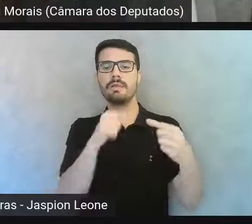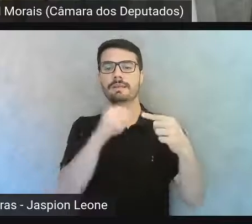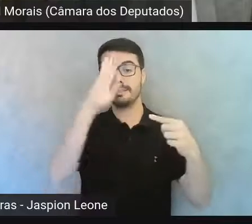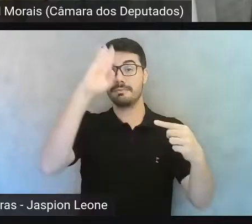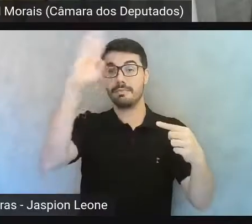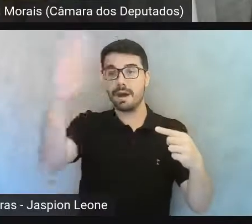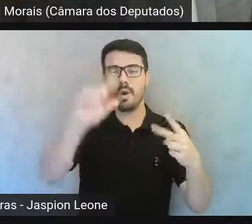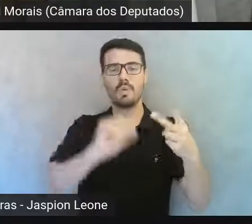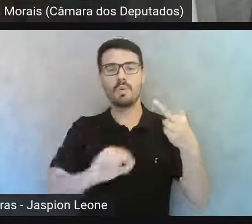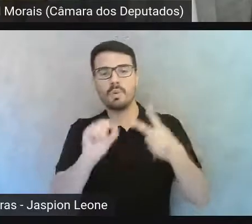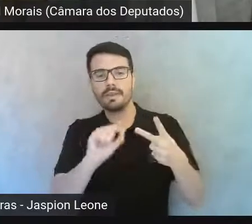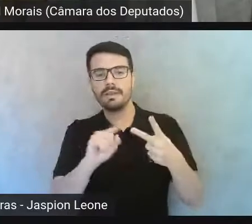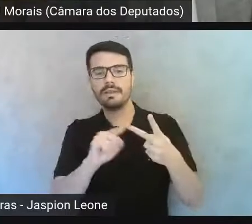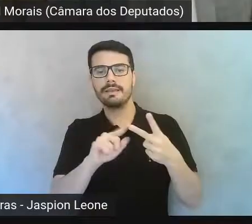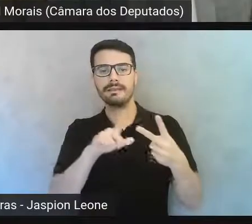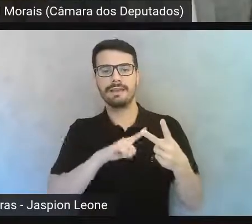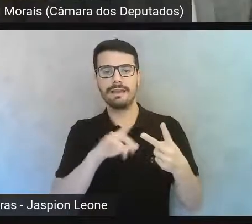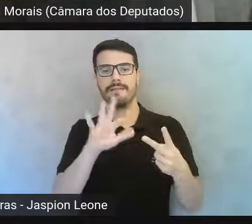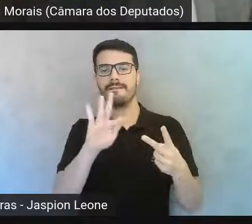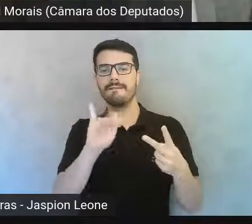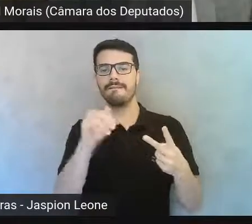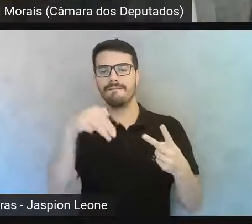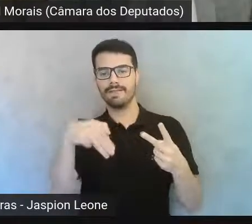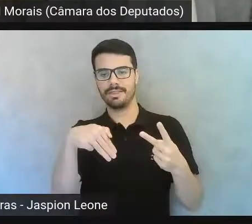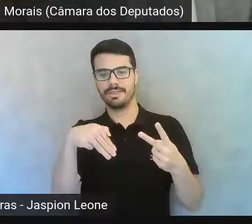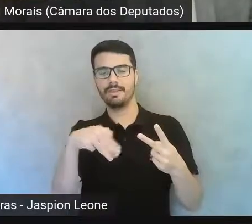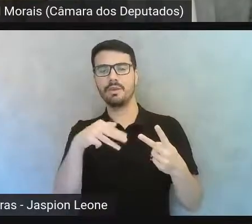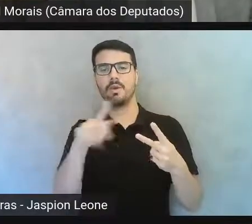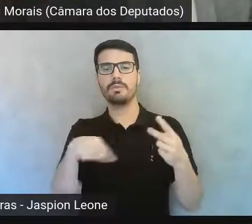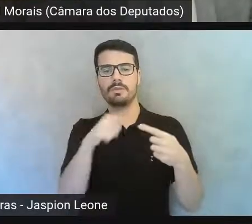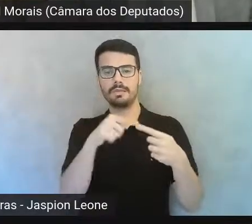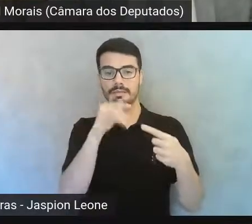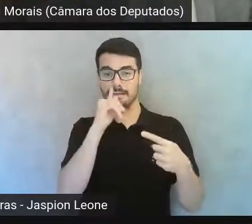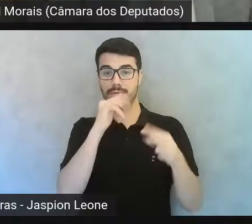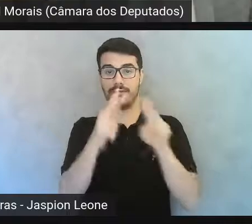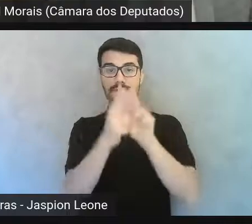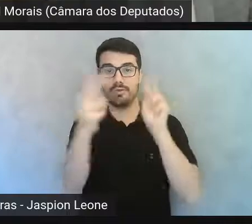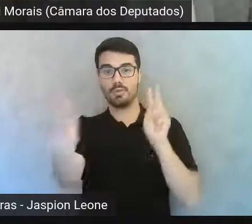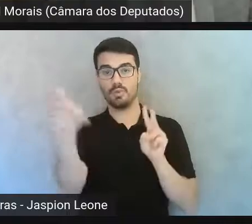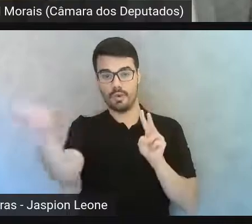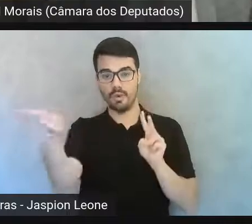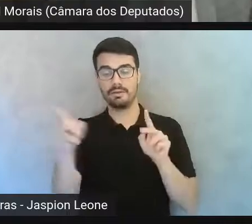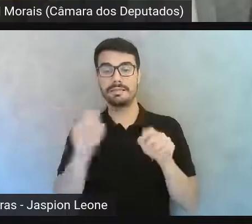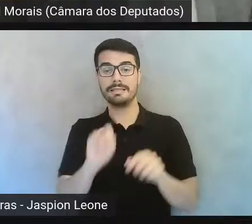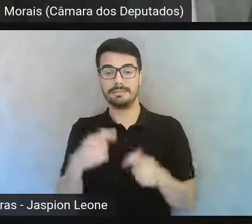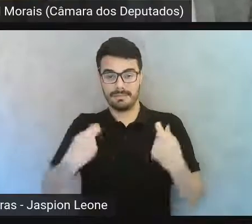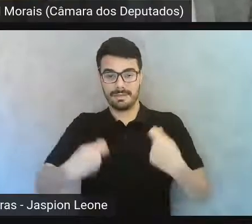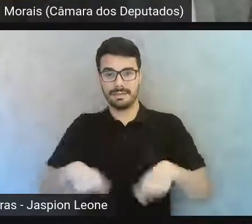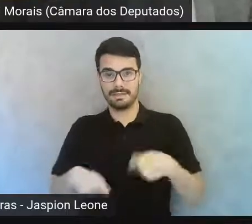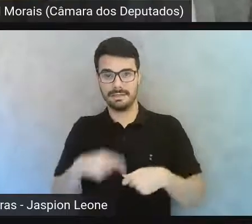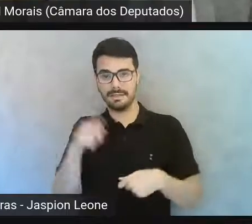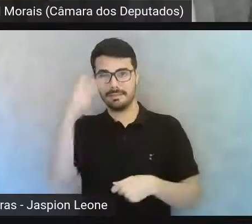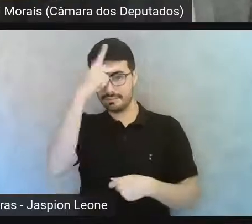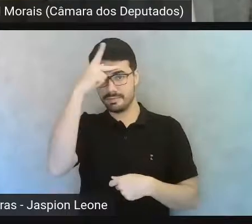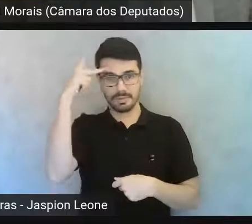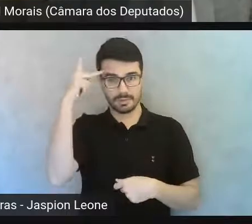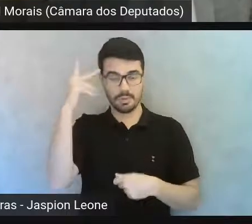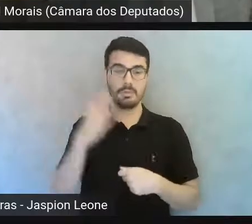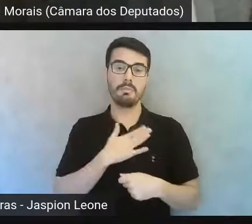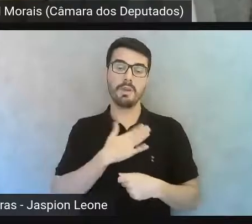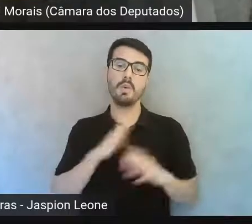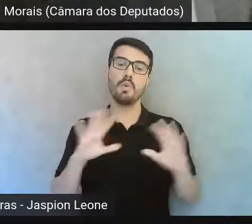tem atividade fim. Eu não posso mandar uma pessoa para casa no remoto, um colaborador, se eu preciso daquela pessoa para minha atividade